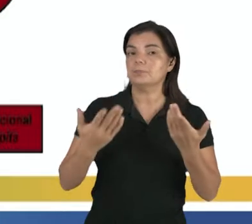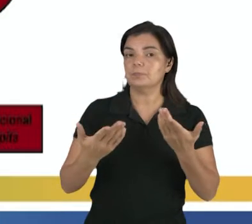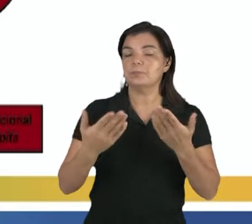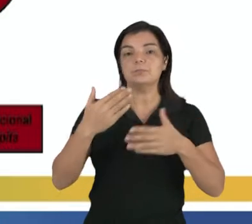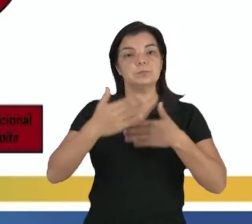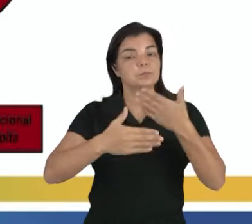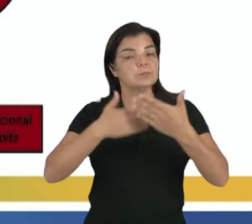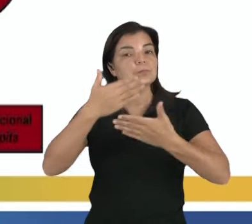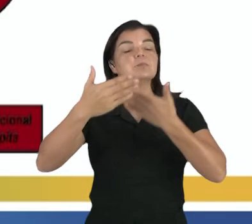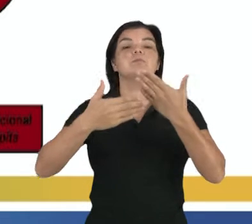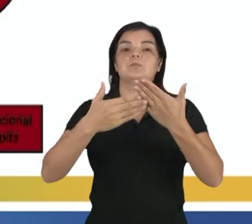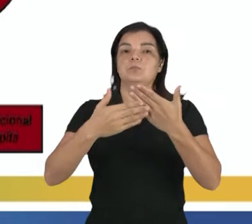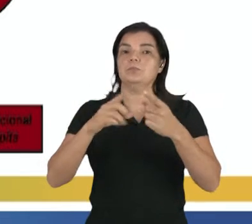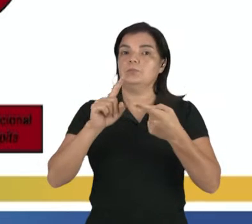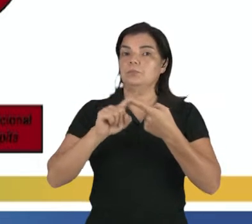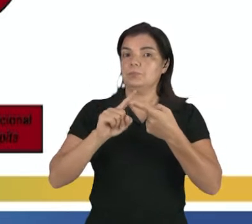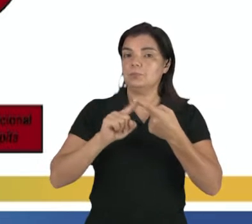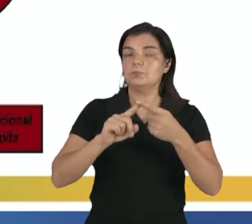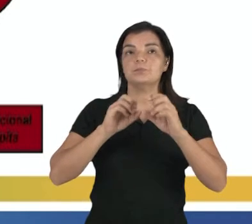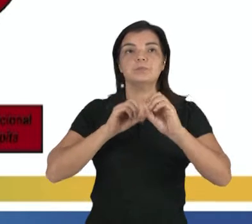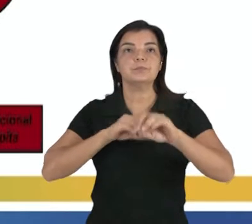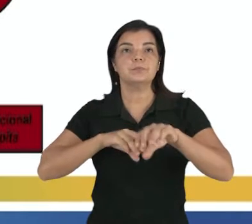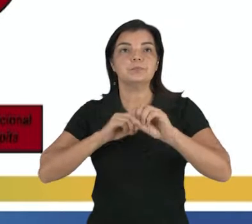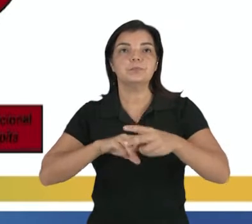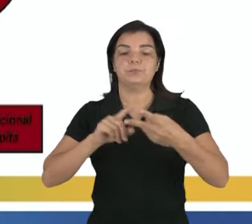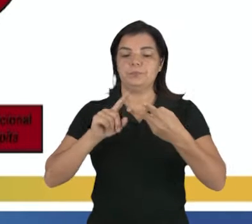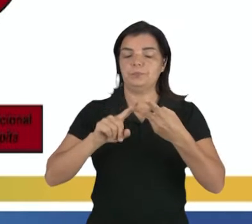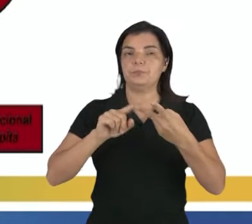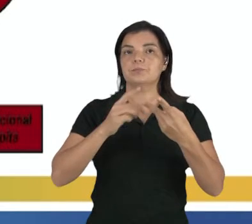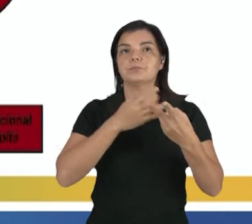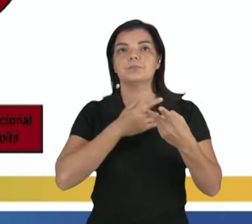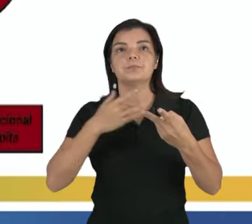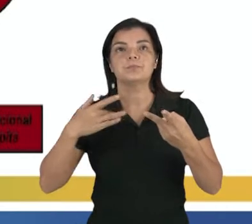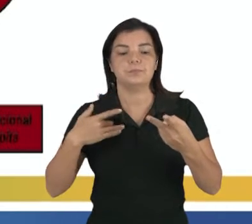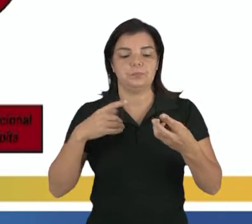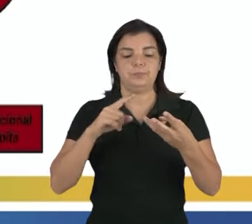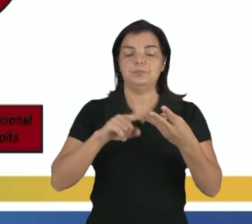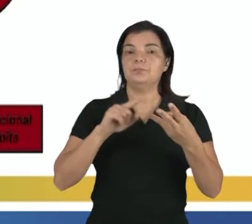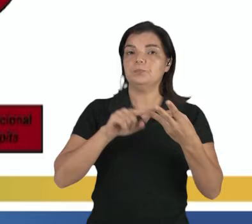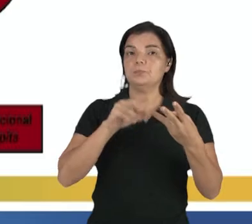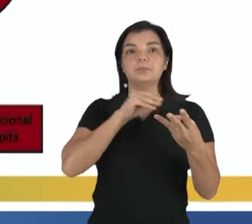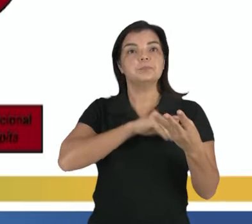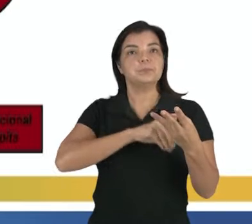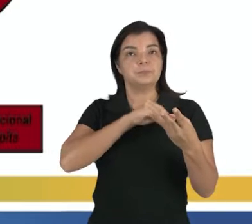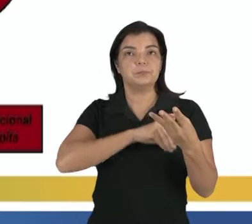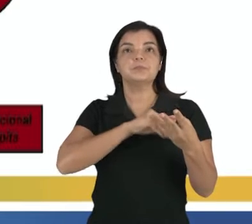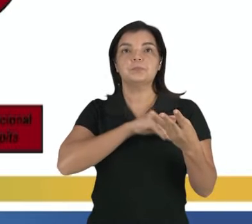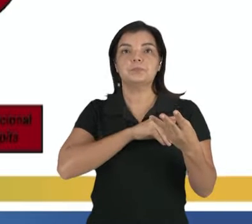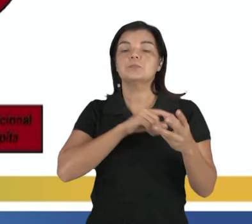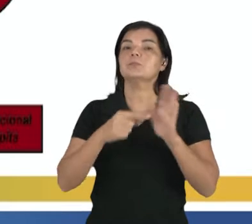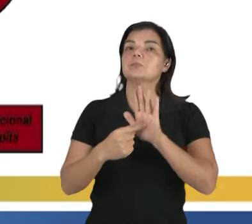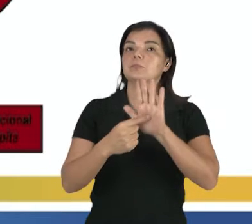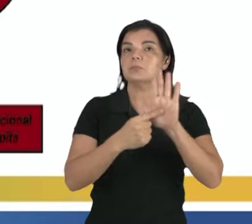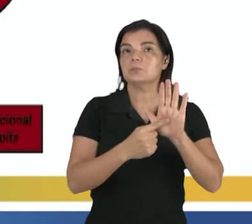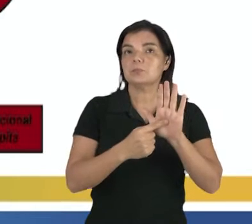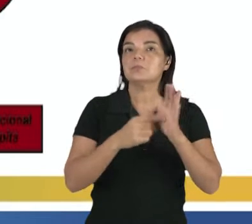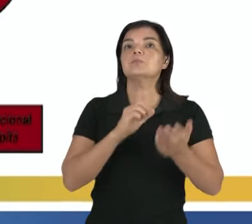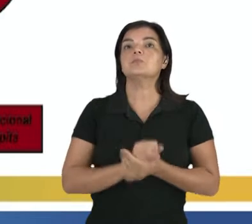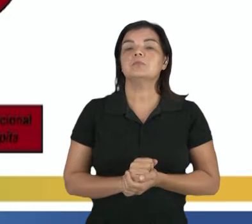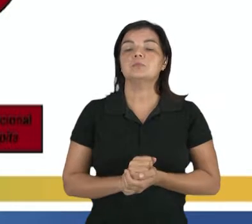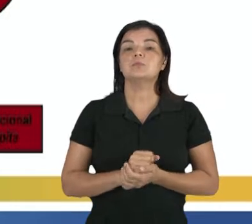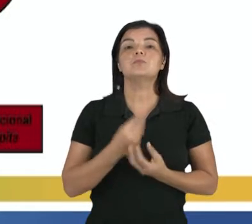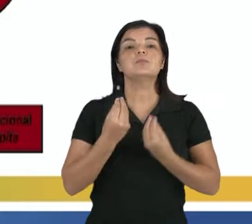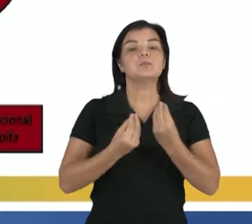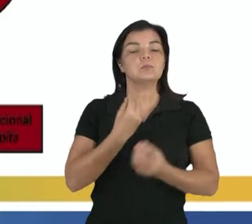grau de desenvolvimento ele é medido através da educação, da saúde e da renda. A renda é que mostra, que dita